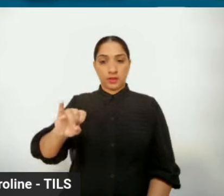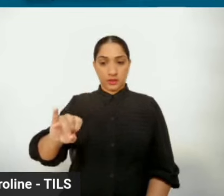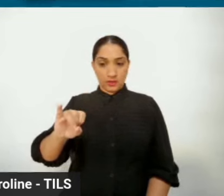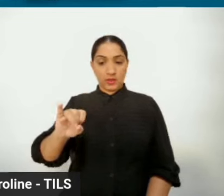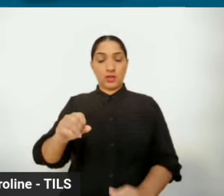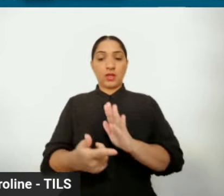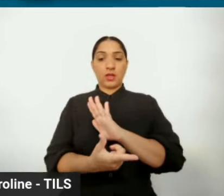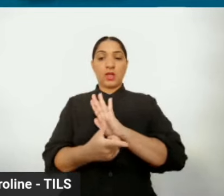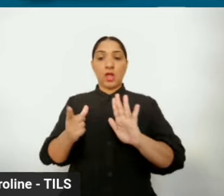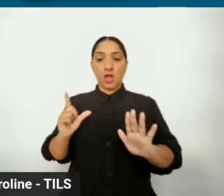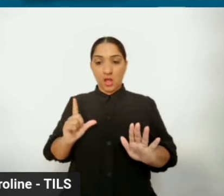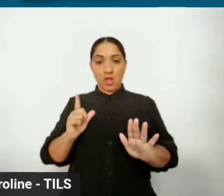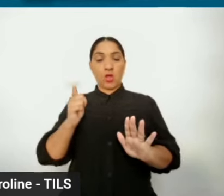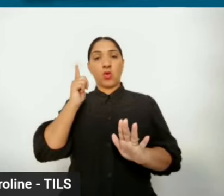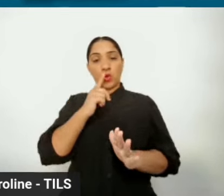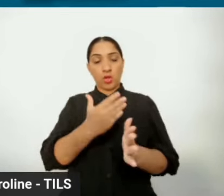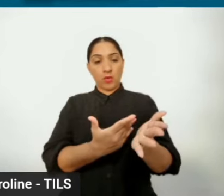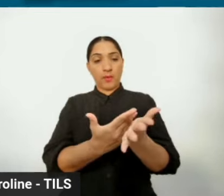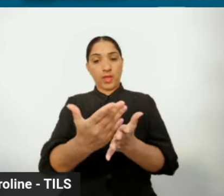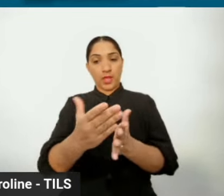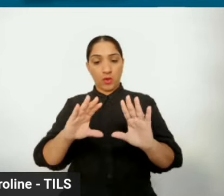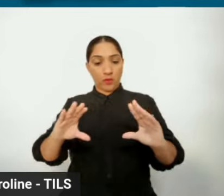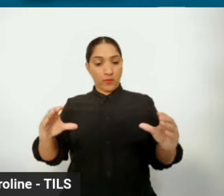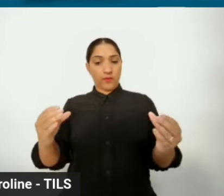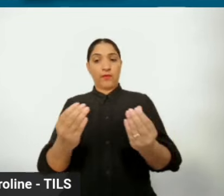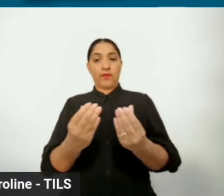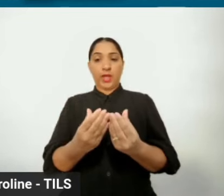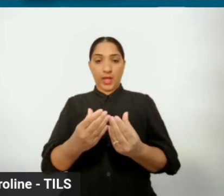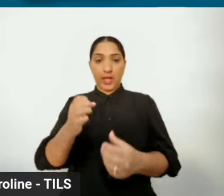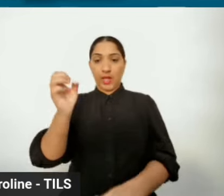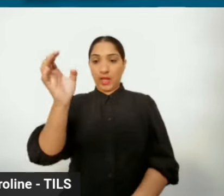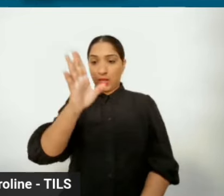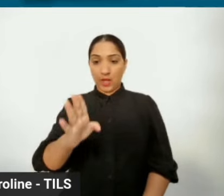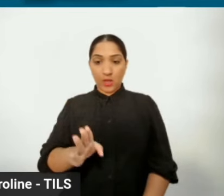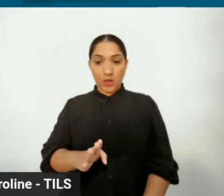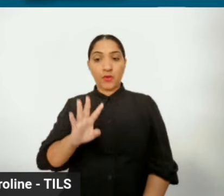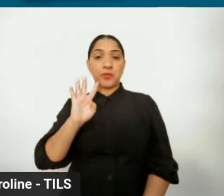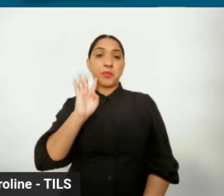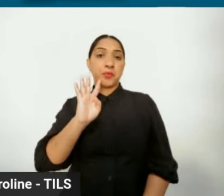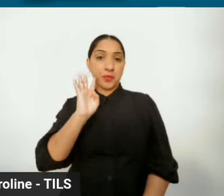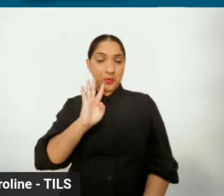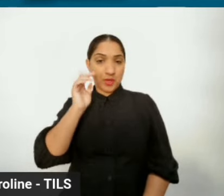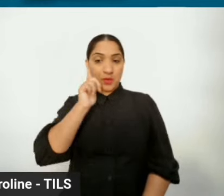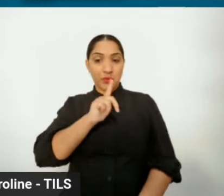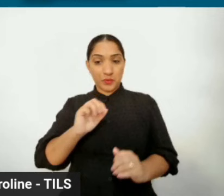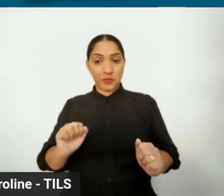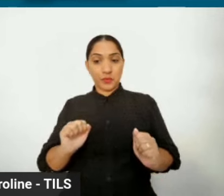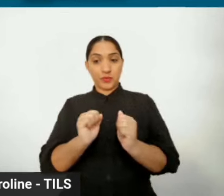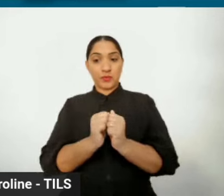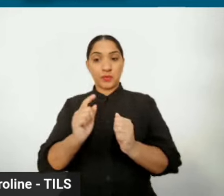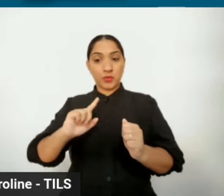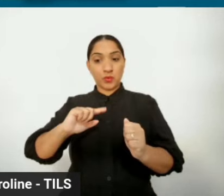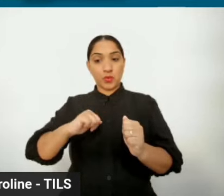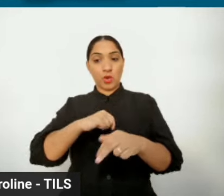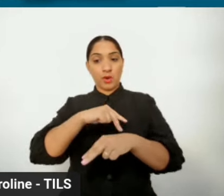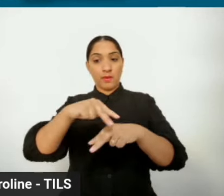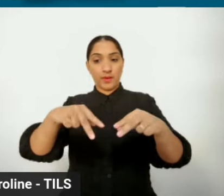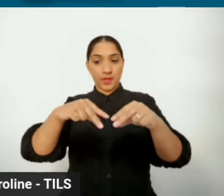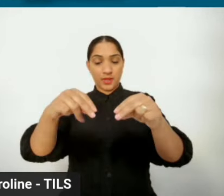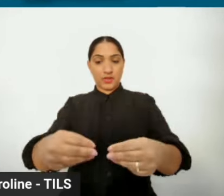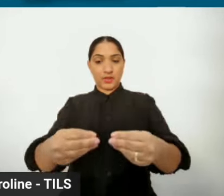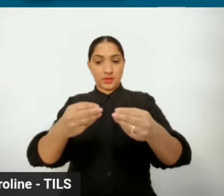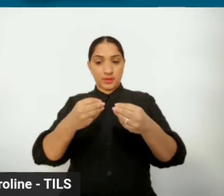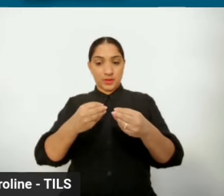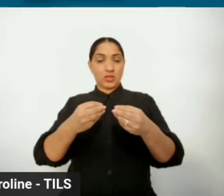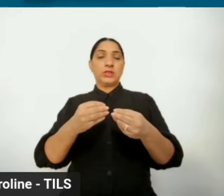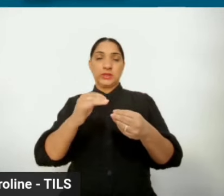antes do início da Conferência Nacional. Foi muito legal a entrevista com ela, e acho que nós ganhamos um presente em julho, estar nos